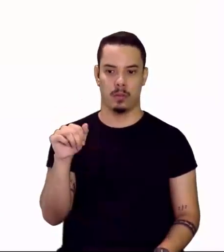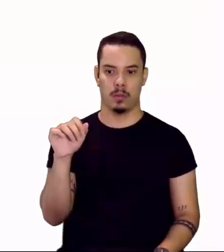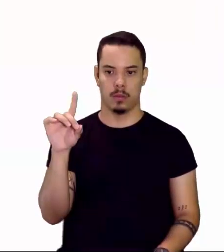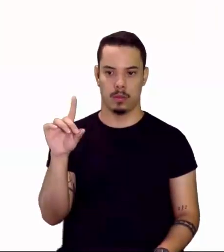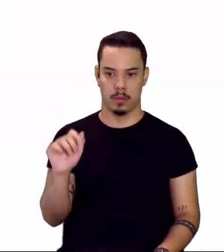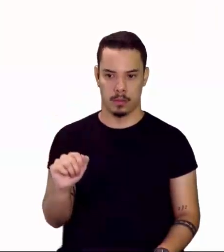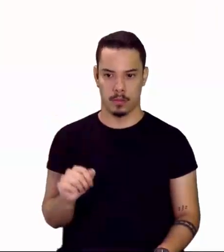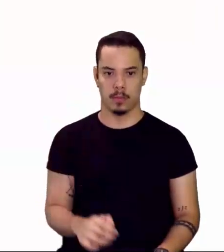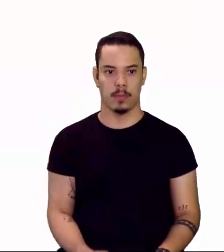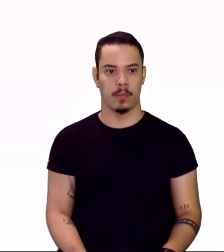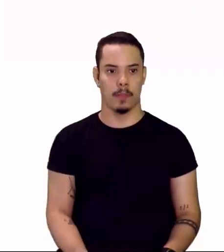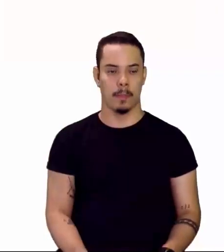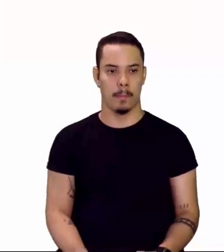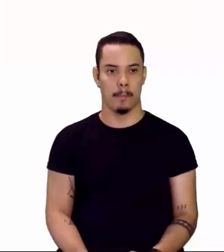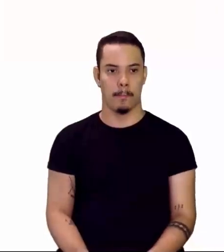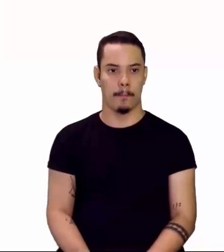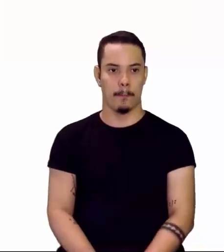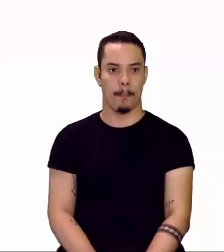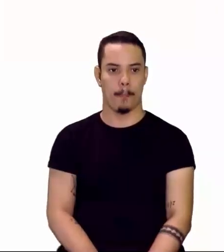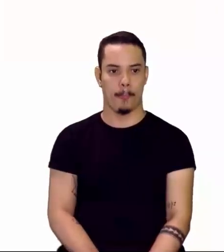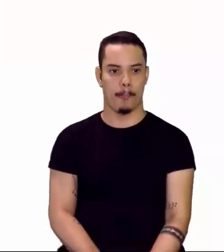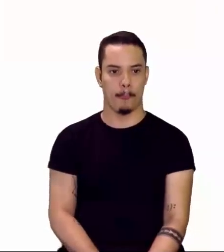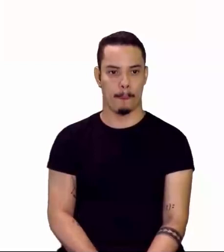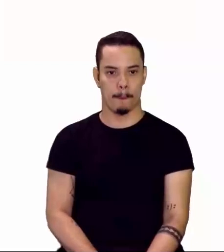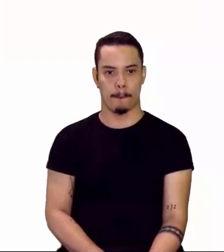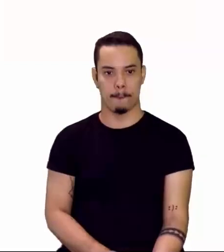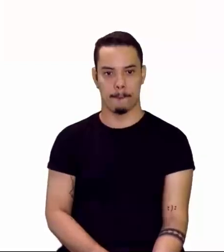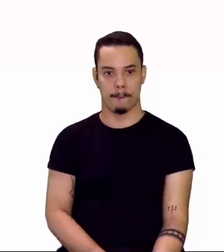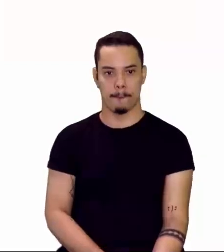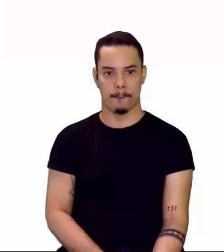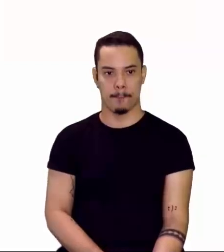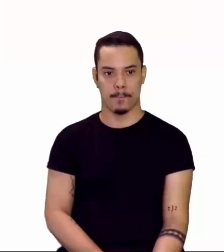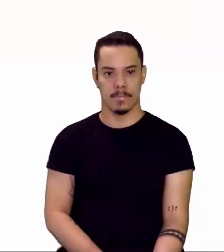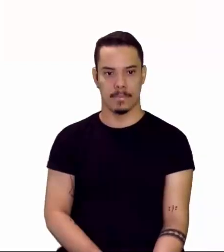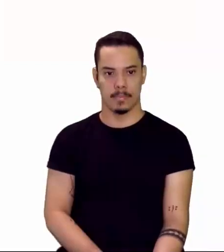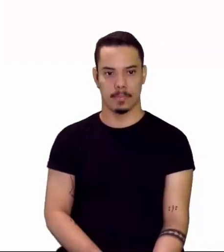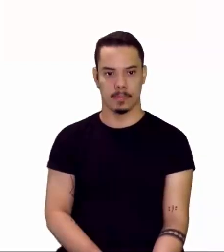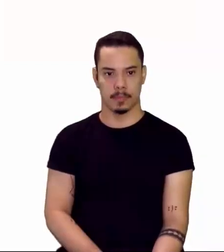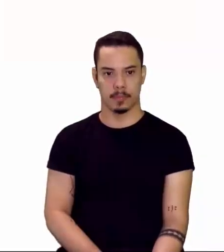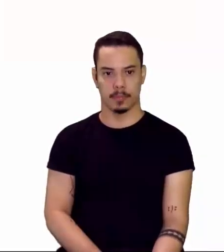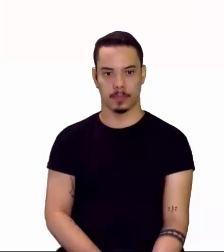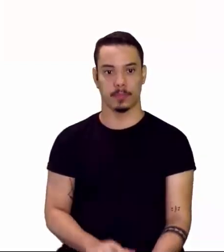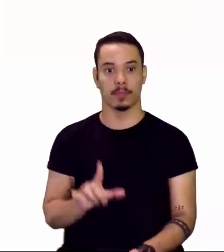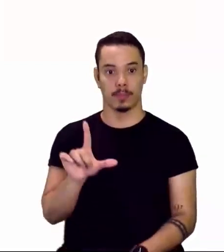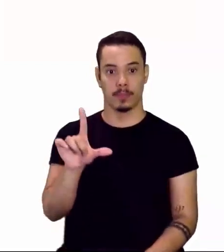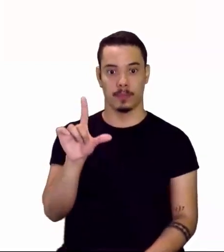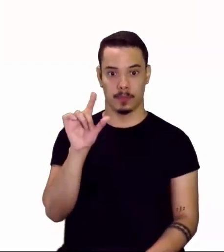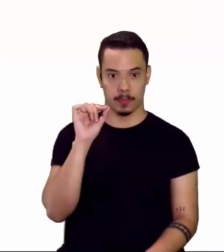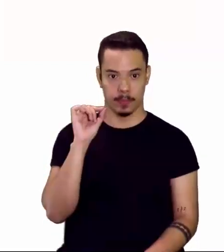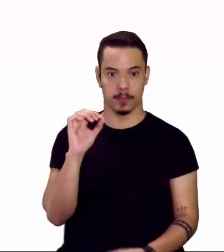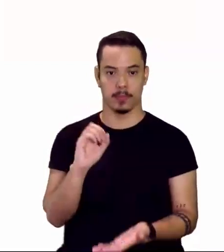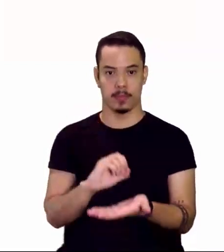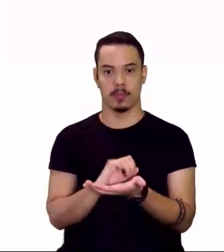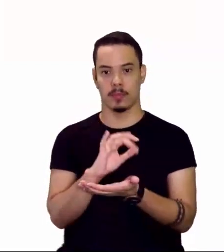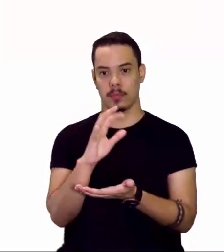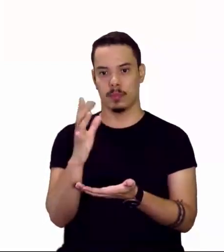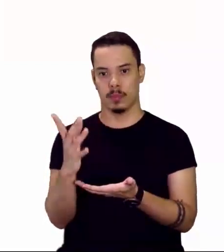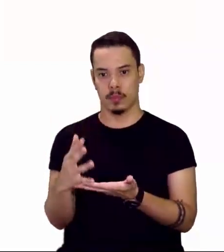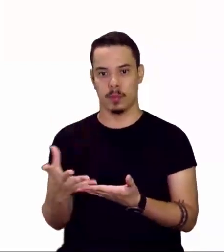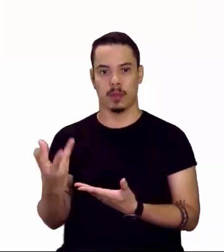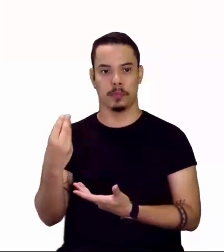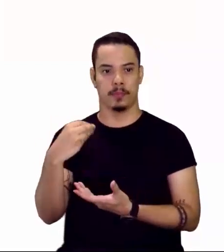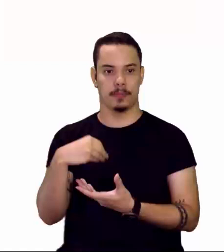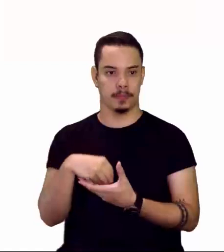Sendo assim, ó, o segundo item, escolha a disposição geométrica